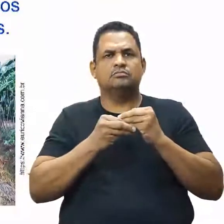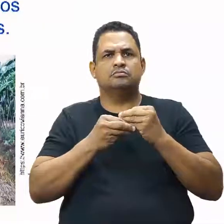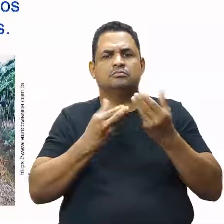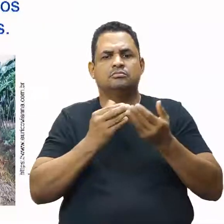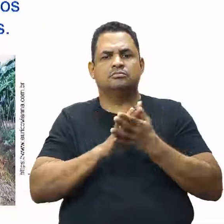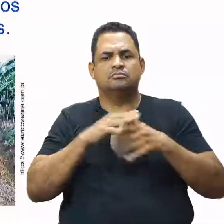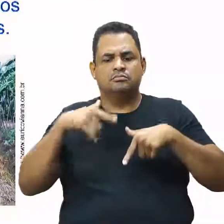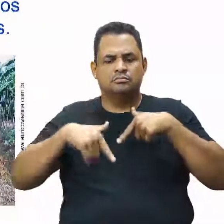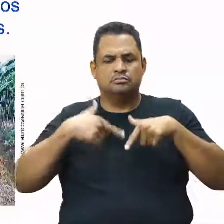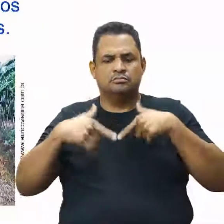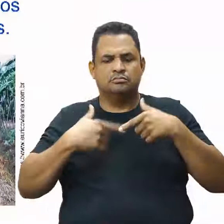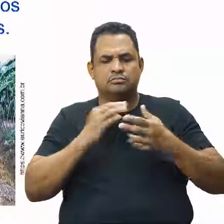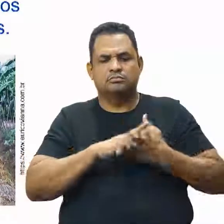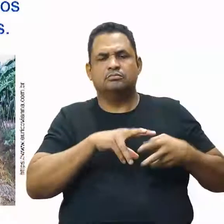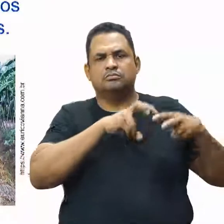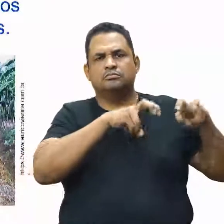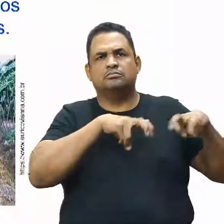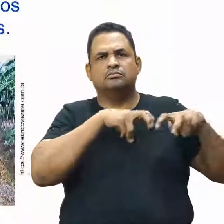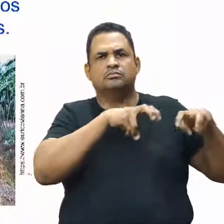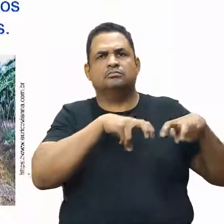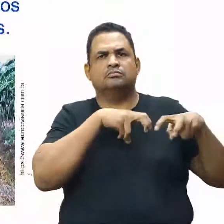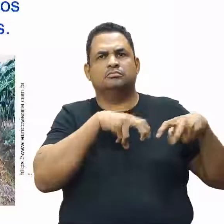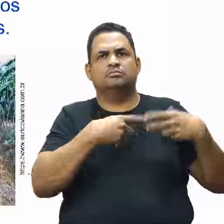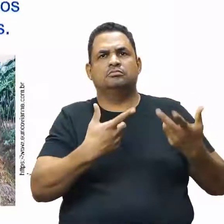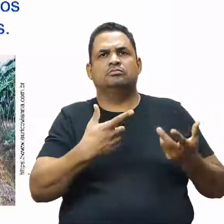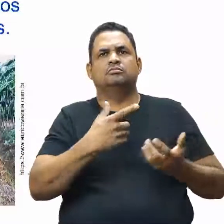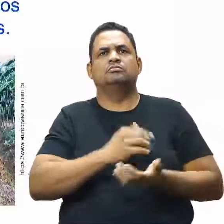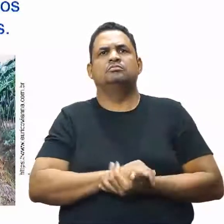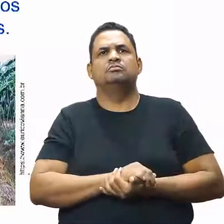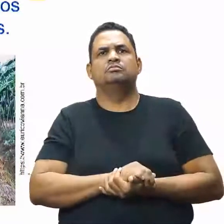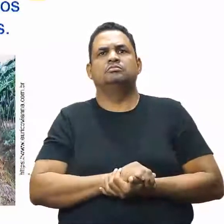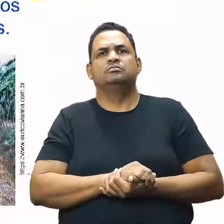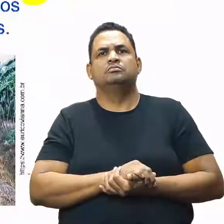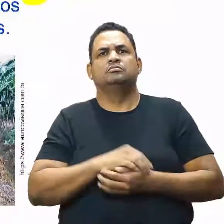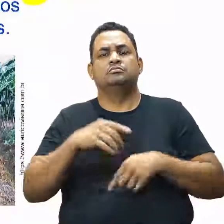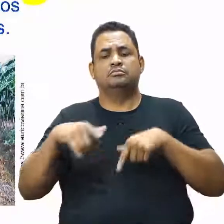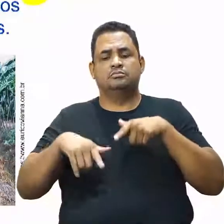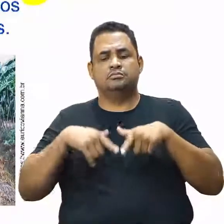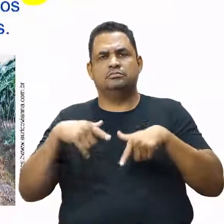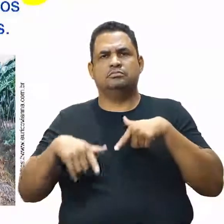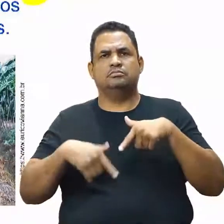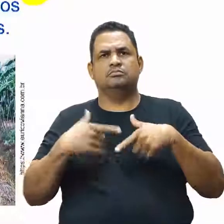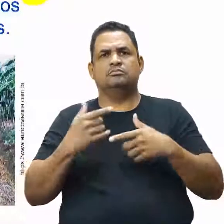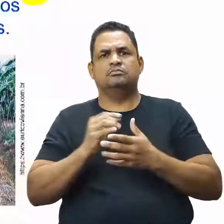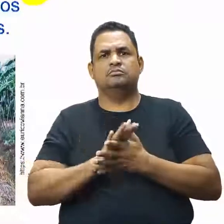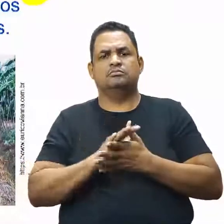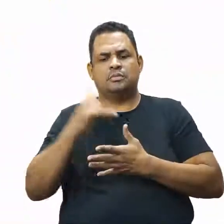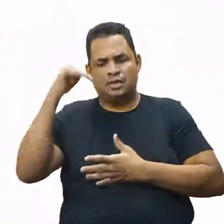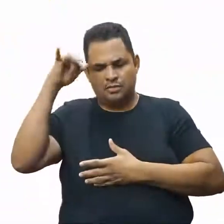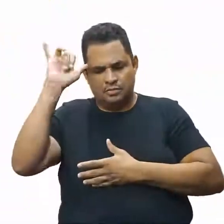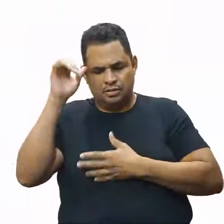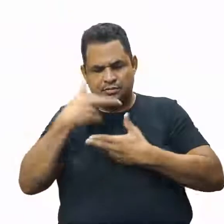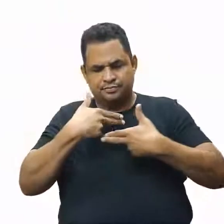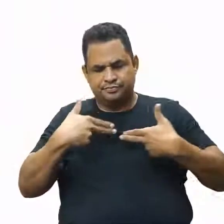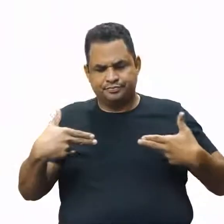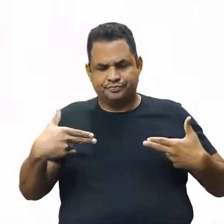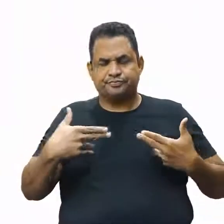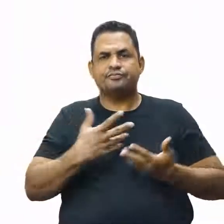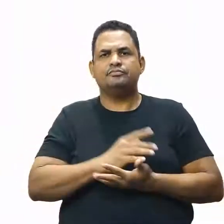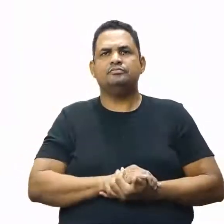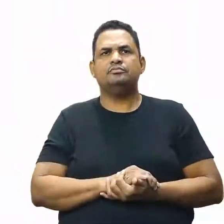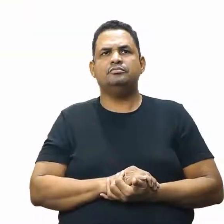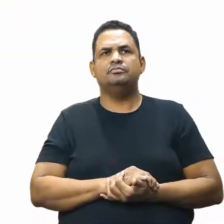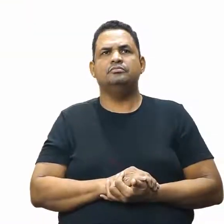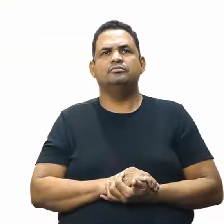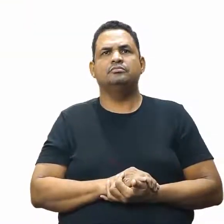as atividades agrícolas e as atividades da pecuária, que são criações,